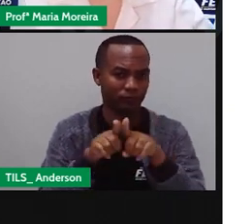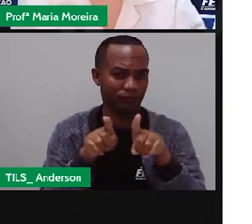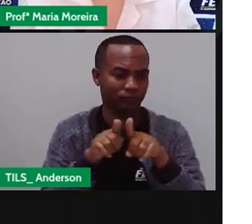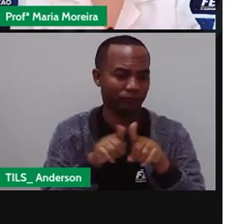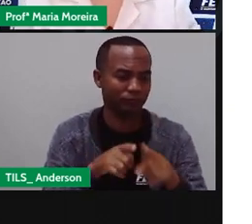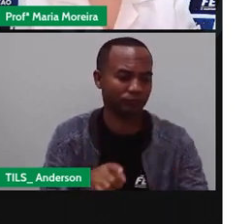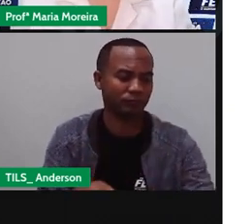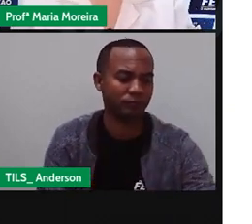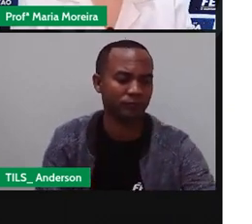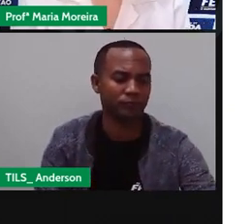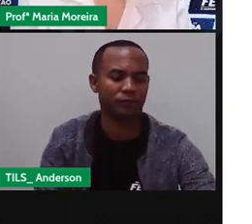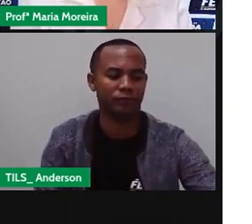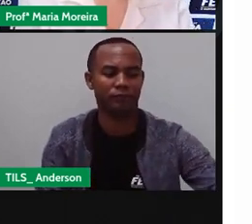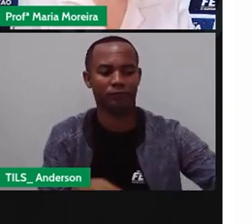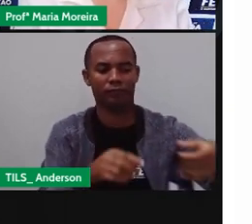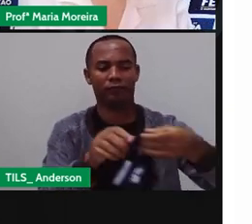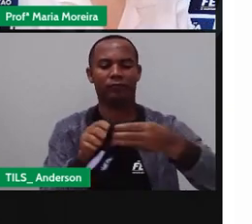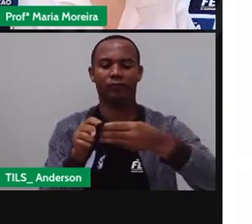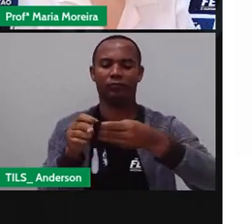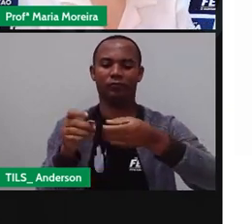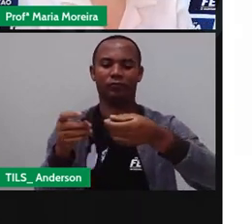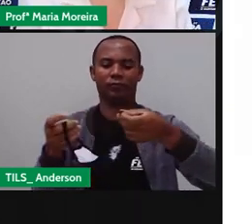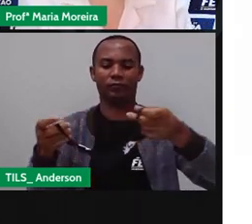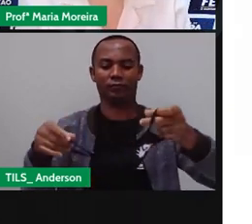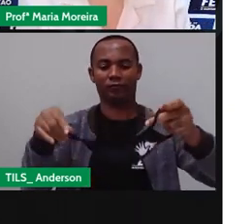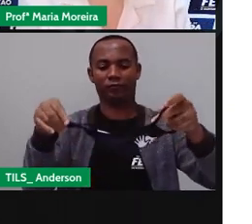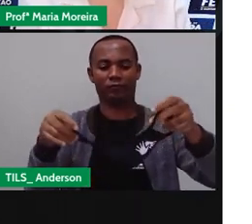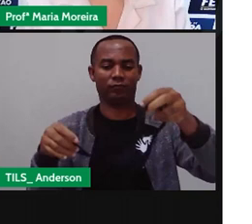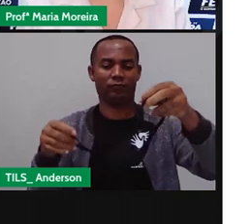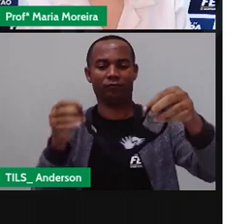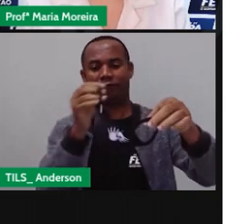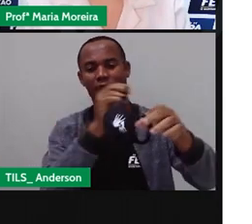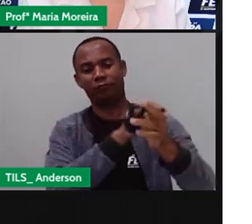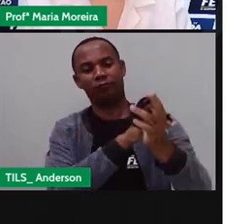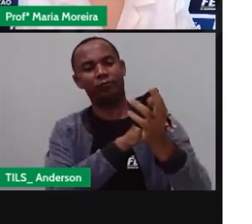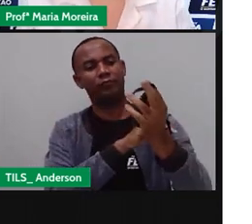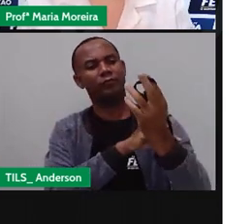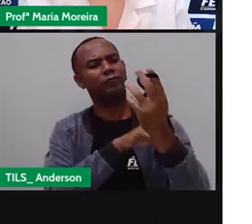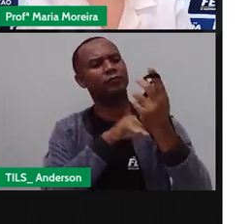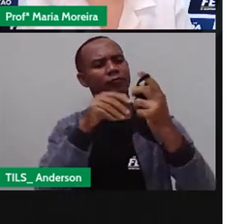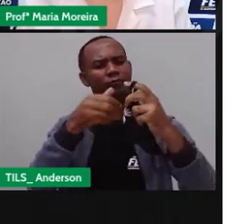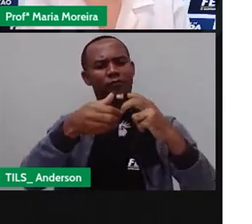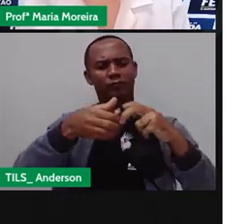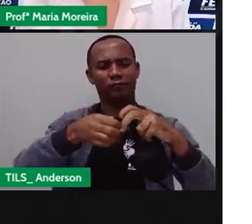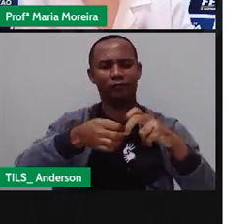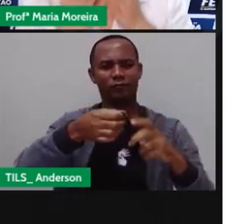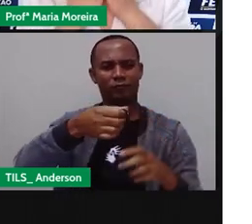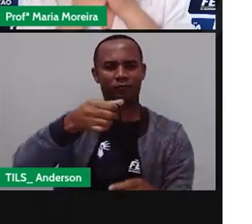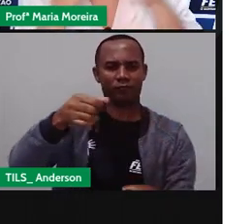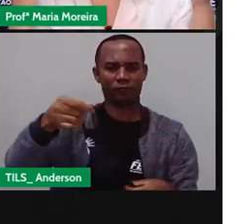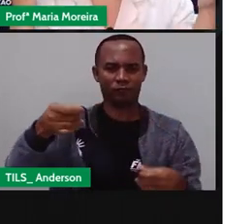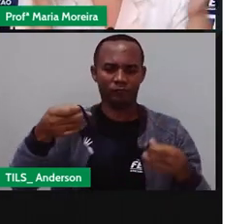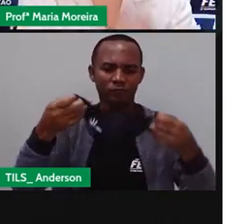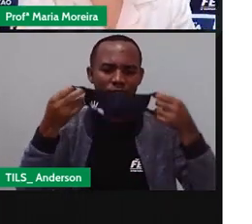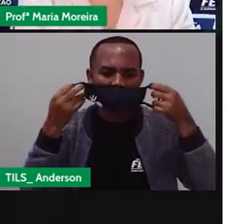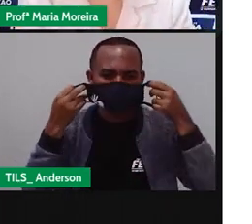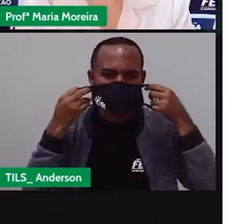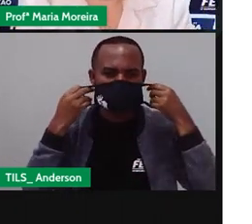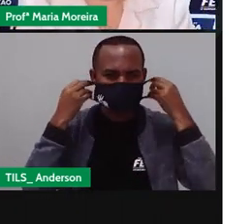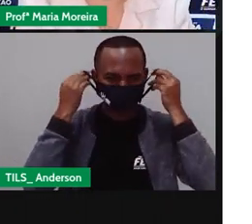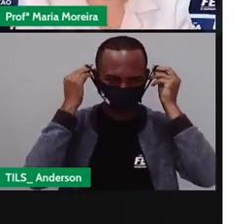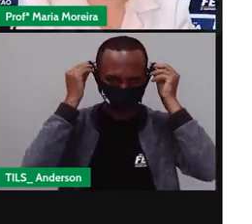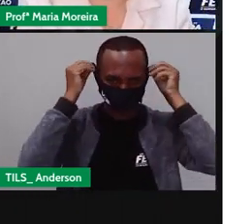tá? E fiquem bem guardadinhos, porque em breve a gente vai poder se encontrar mais uma vez para dar aquele abraço bem apertado. Um